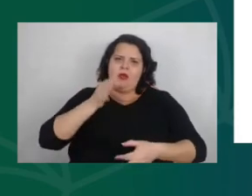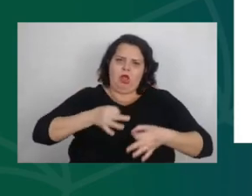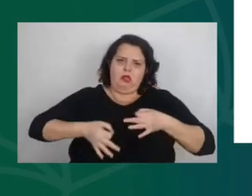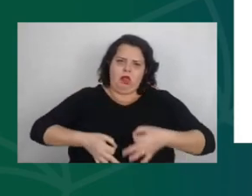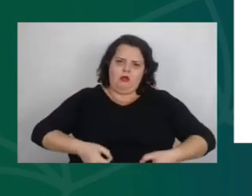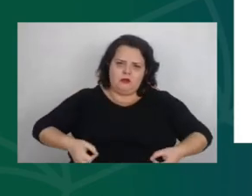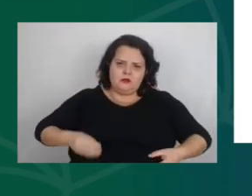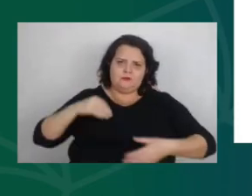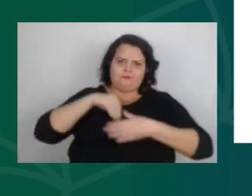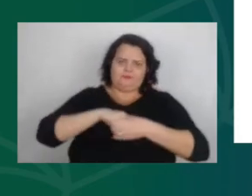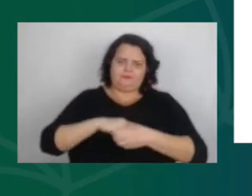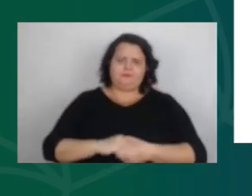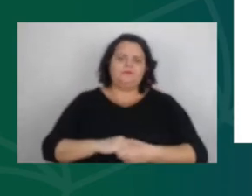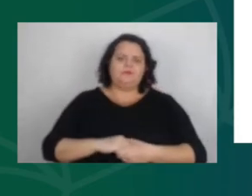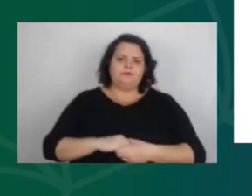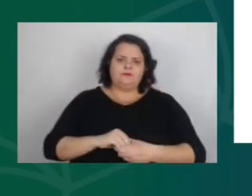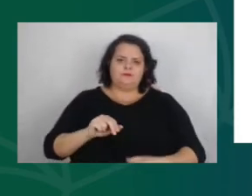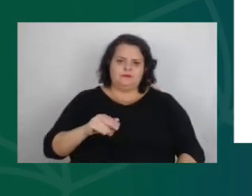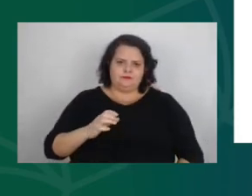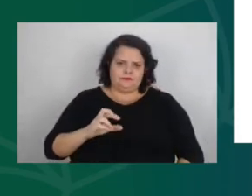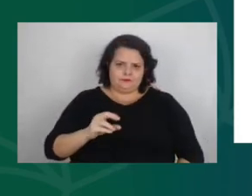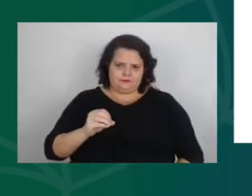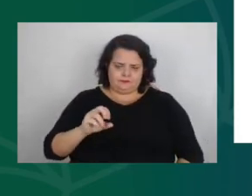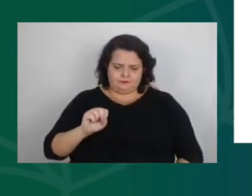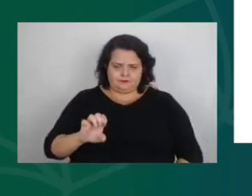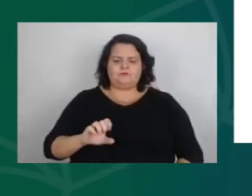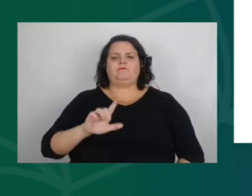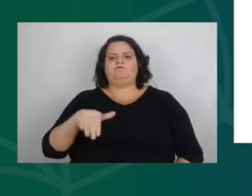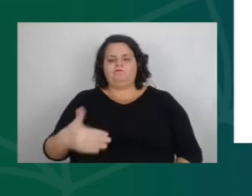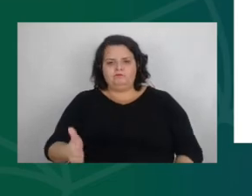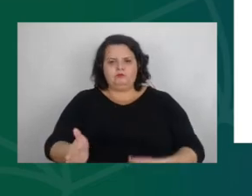Muito bem. Então, esse foi o primeiro estudo que nós